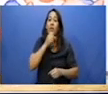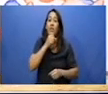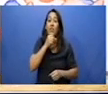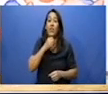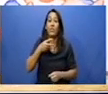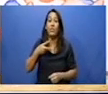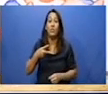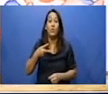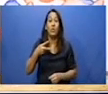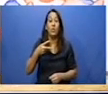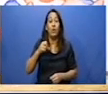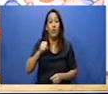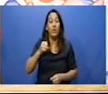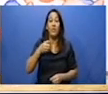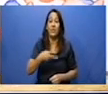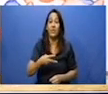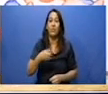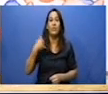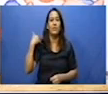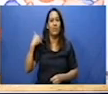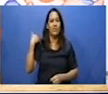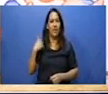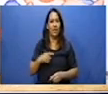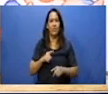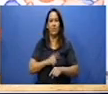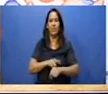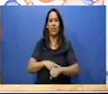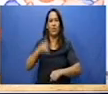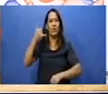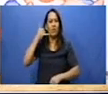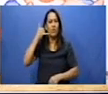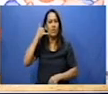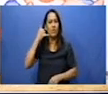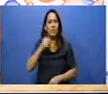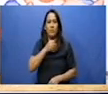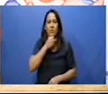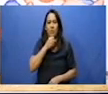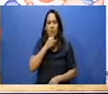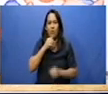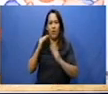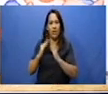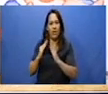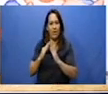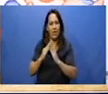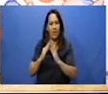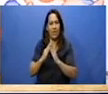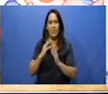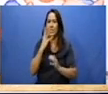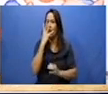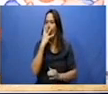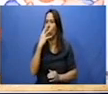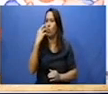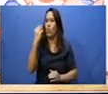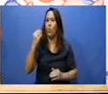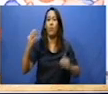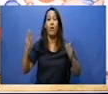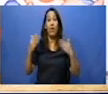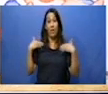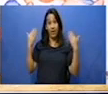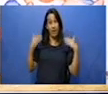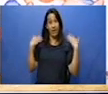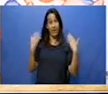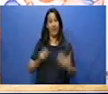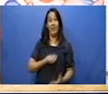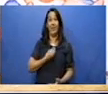disse o seguinte quando telefonamos para sua casa, onde ela vive sozinha. Lobo é a alegria de minha vida.